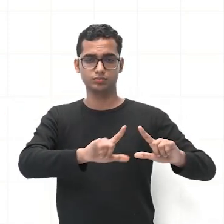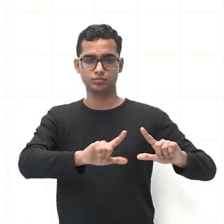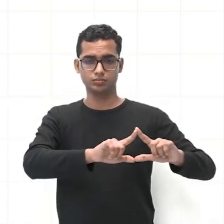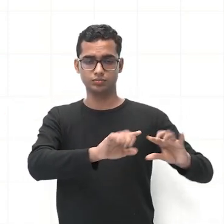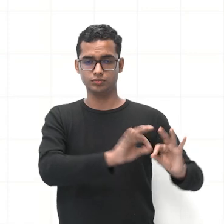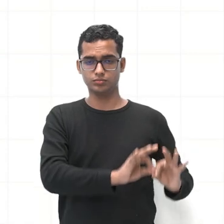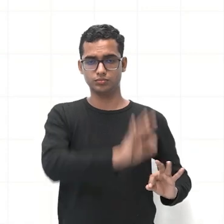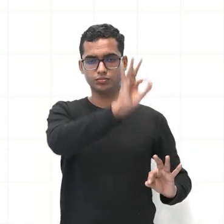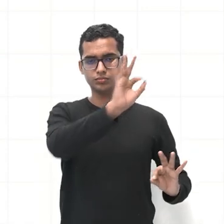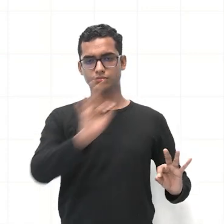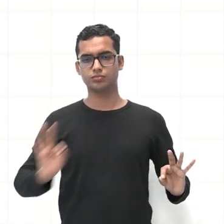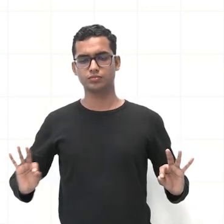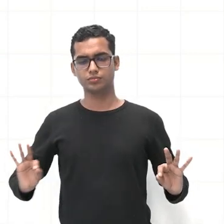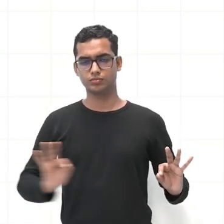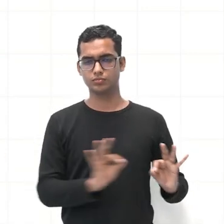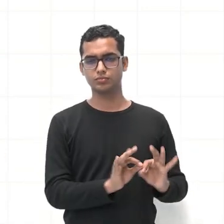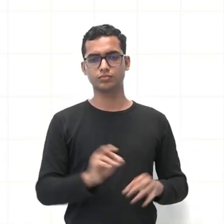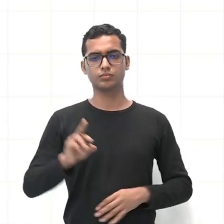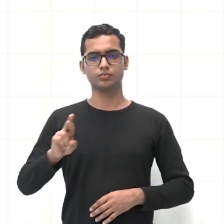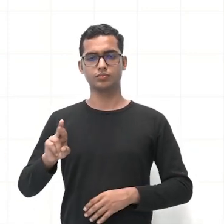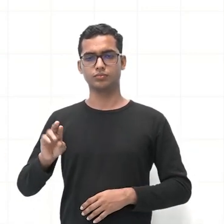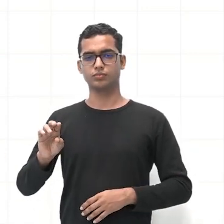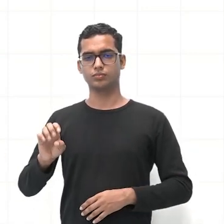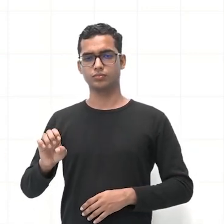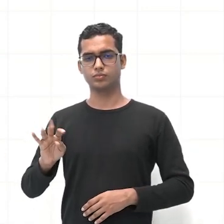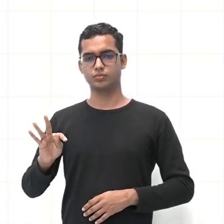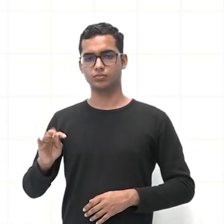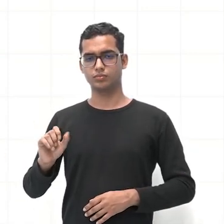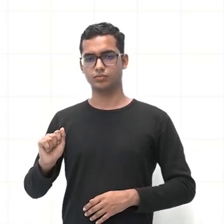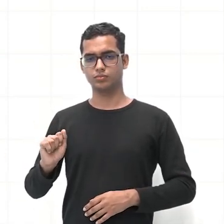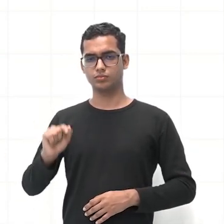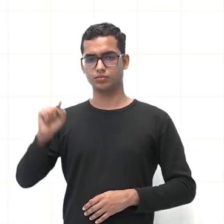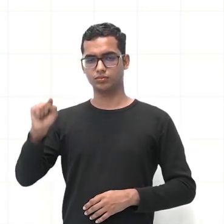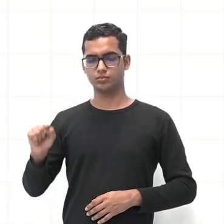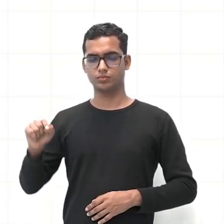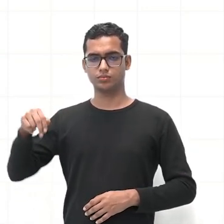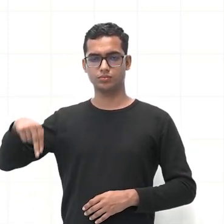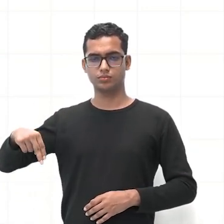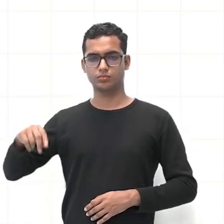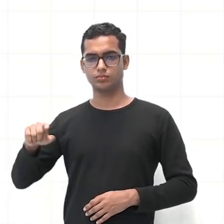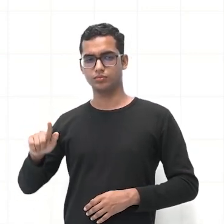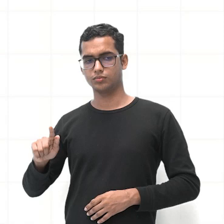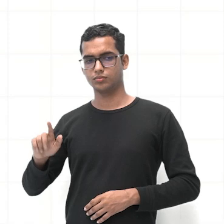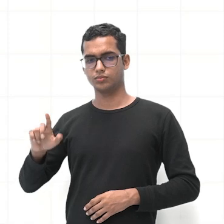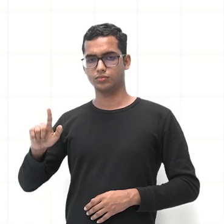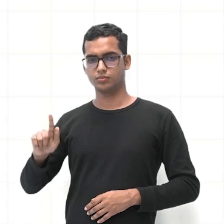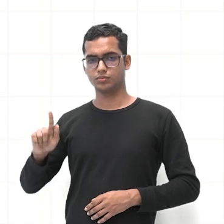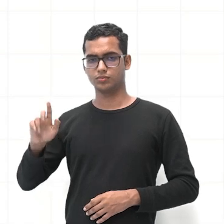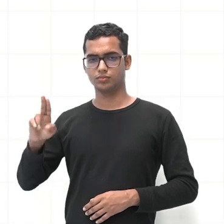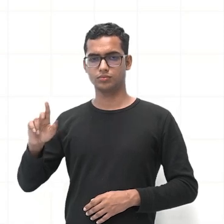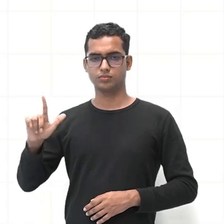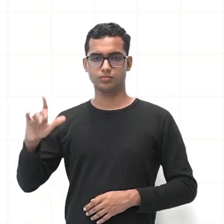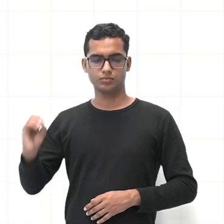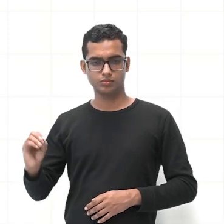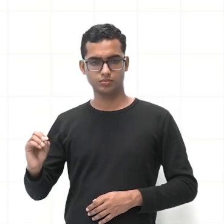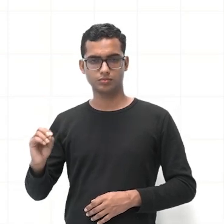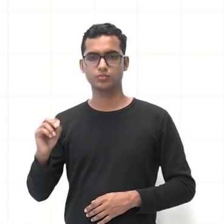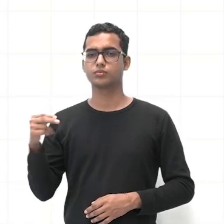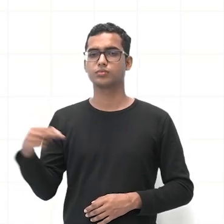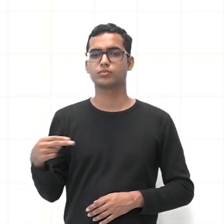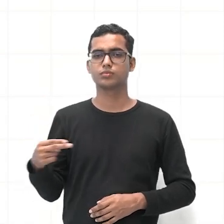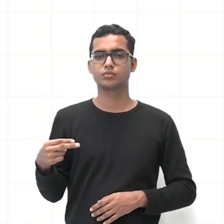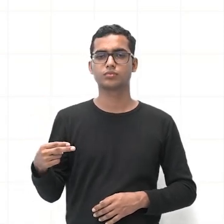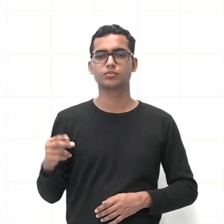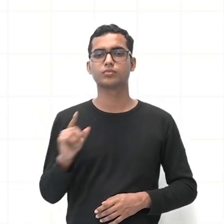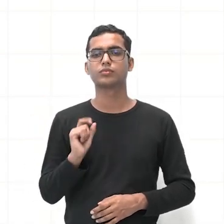triângulo retângulo é aquele que possui um ângulo reto, ou seja, é igual a 90 graus. É fácil de identificar o ângulo reto